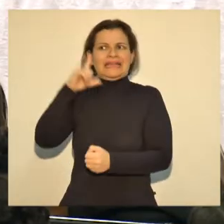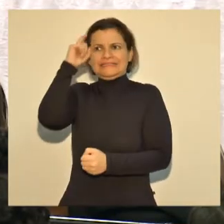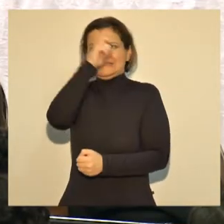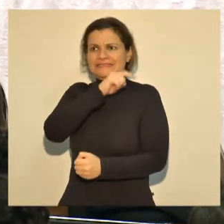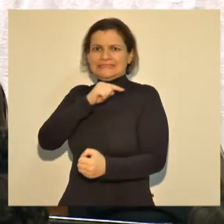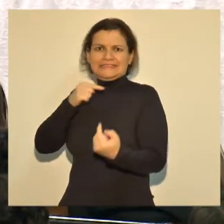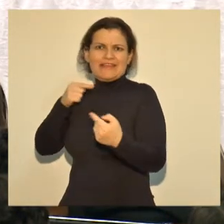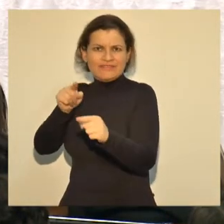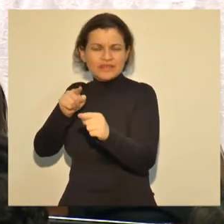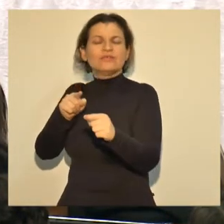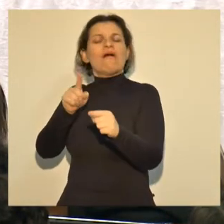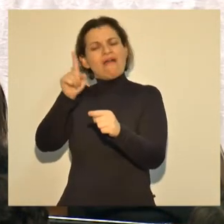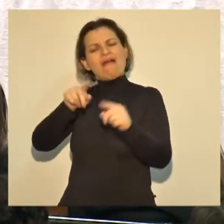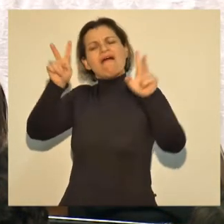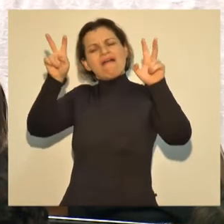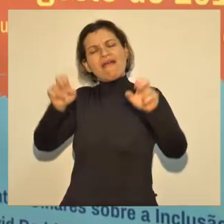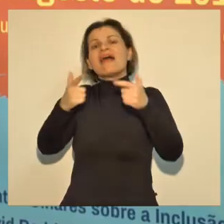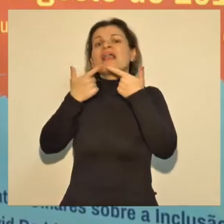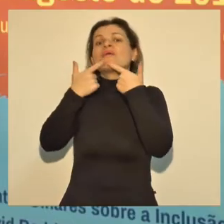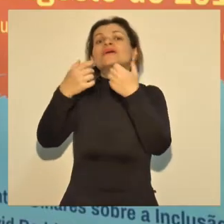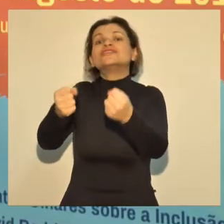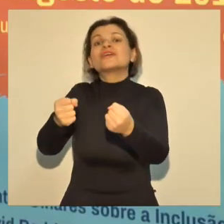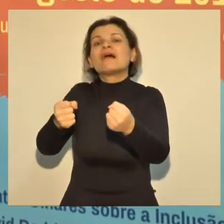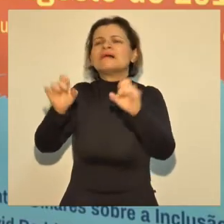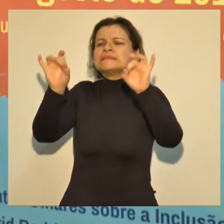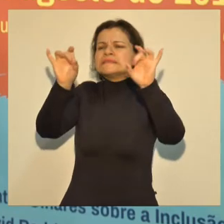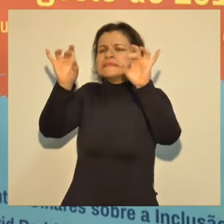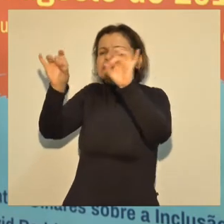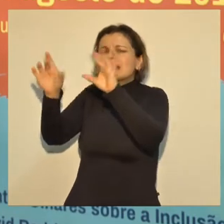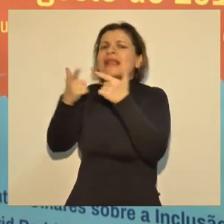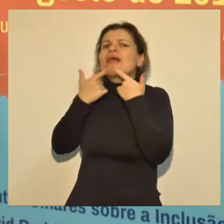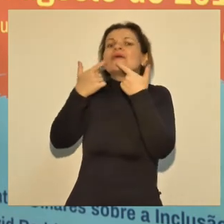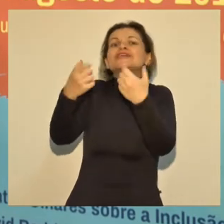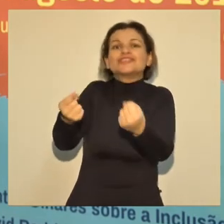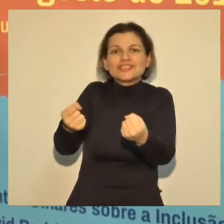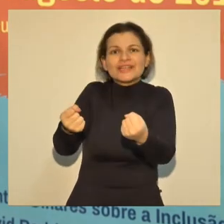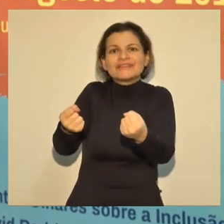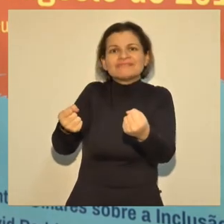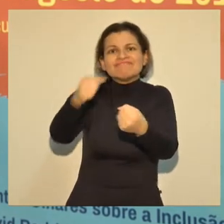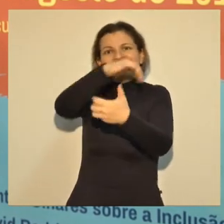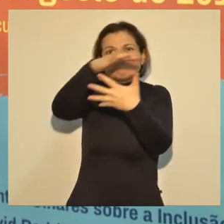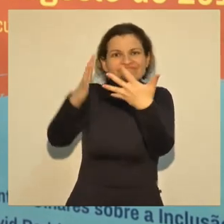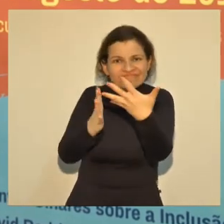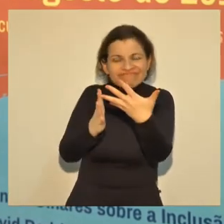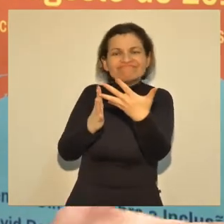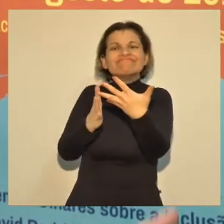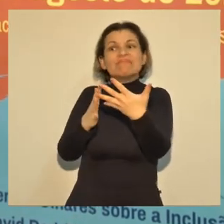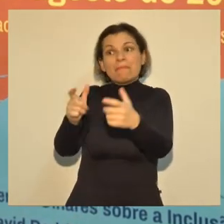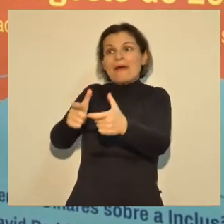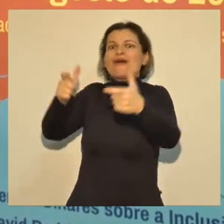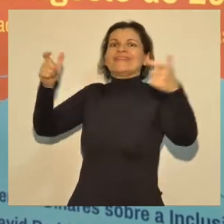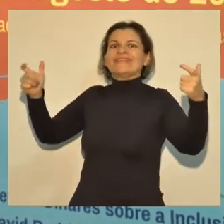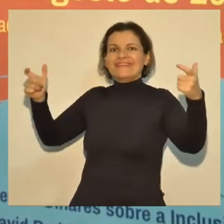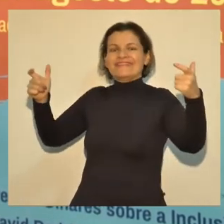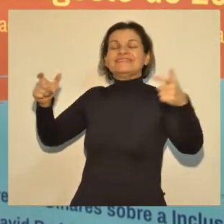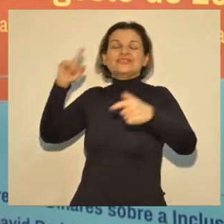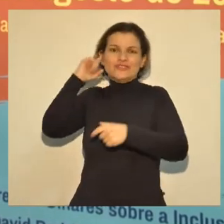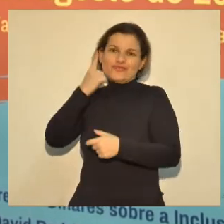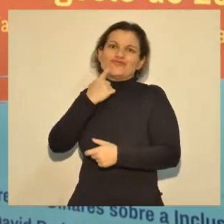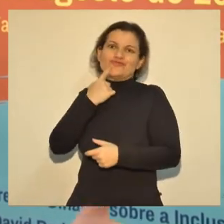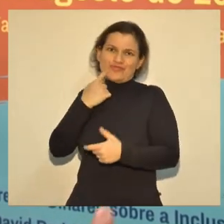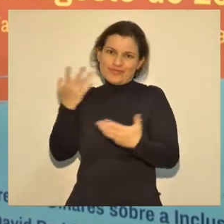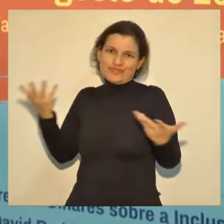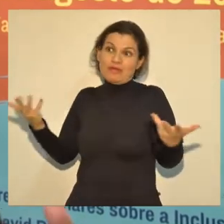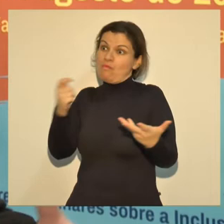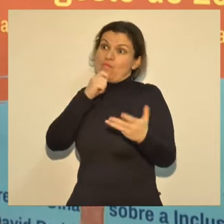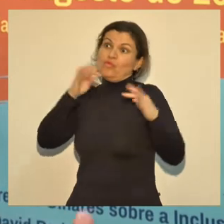enfrentam, que são questões linguísticas, né, as especificidades linguísticas da maioria dos surdos,